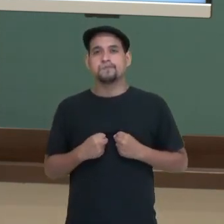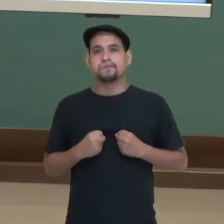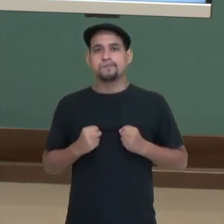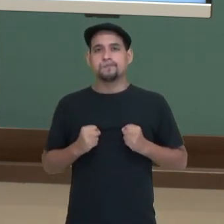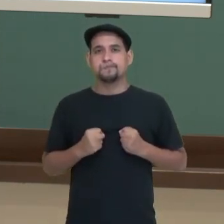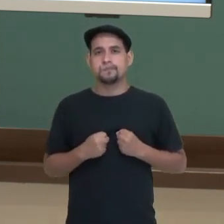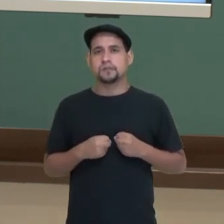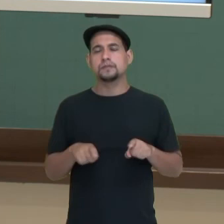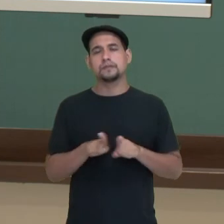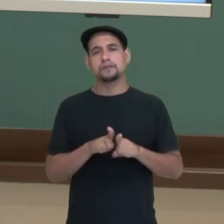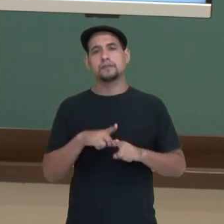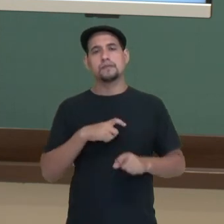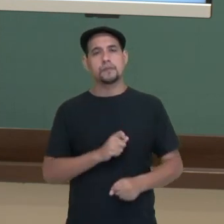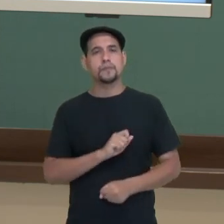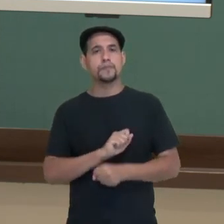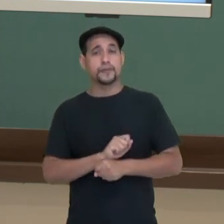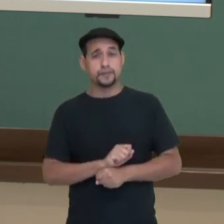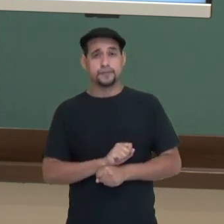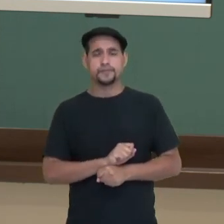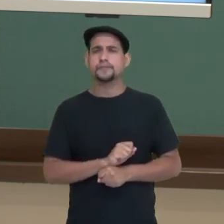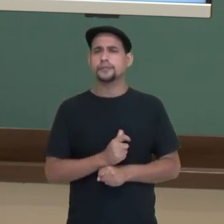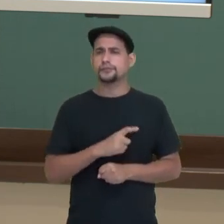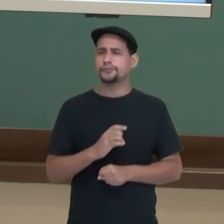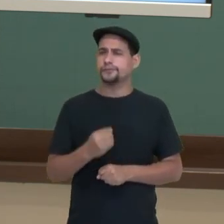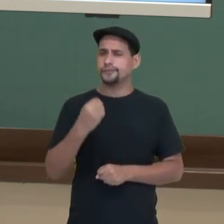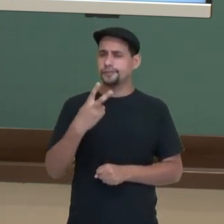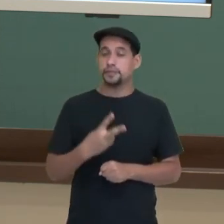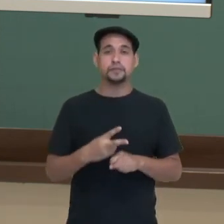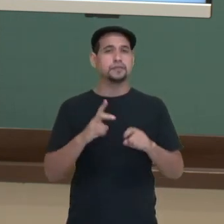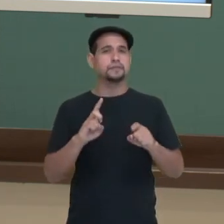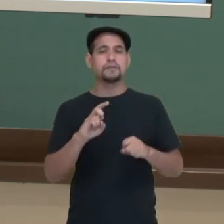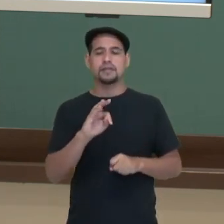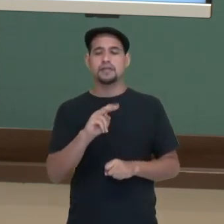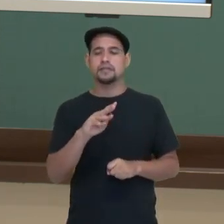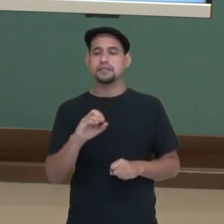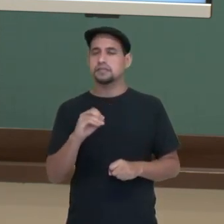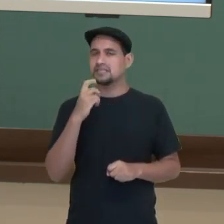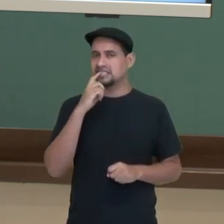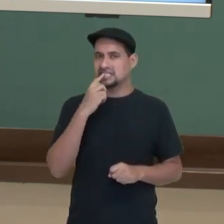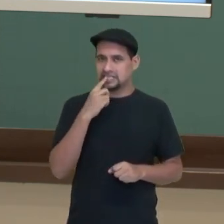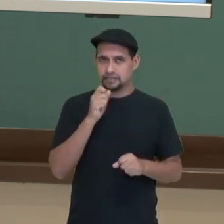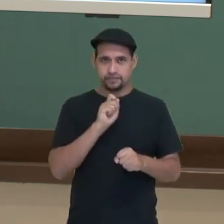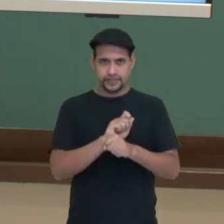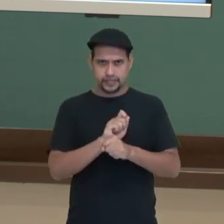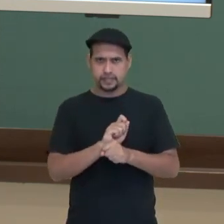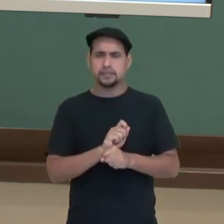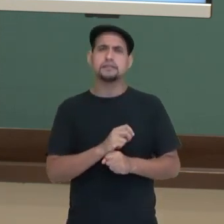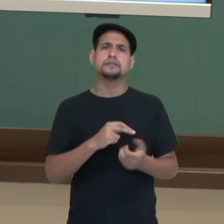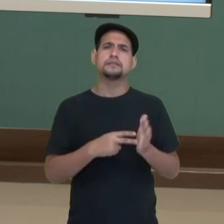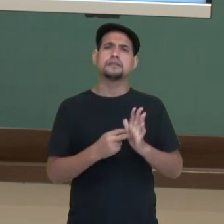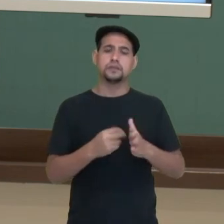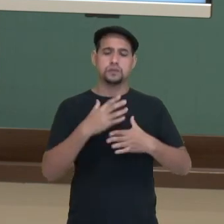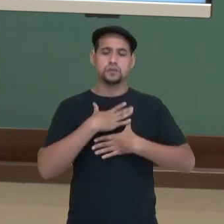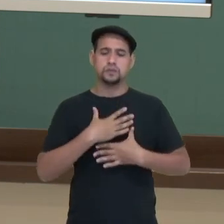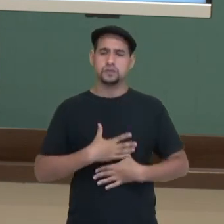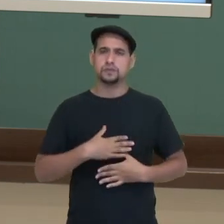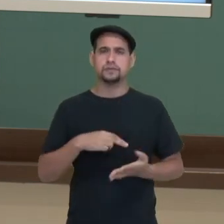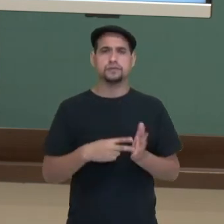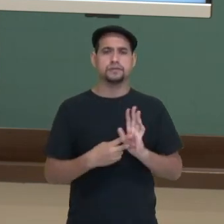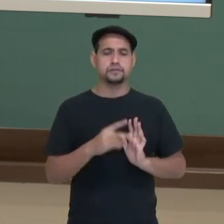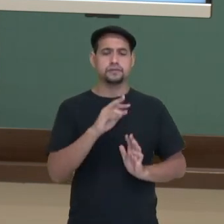também é responsável pela estabilização. Eu falei do tecido ósseo que ele sustenta, mas quem estabiliza esse corpo é o